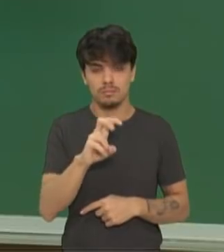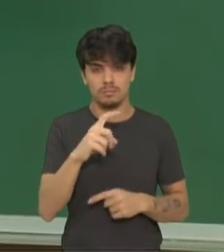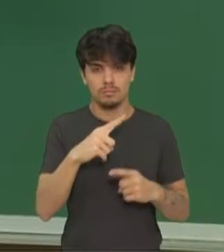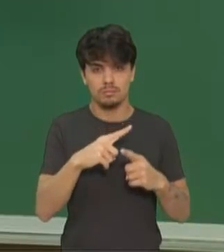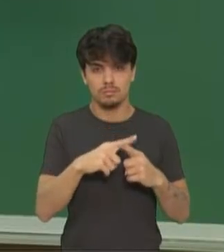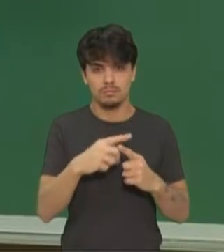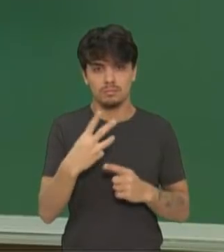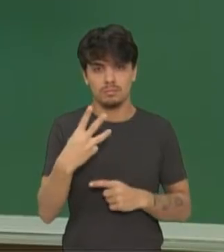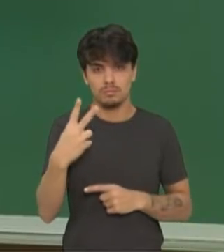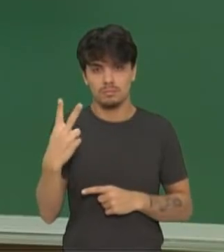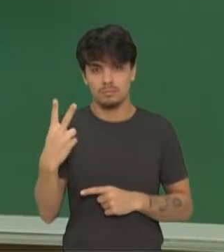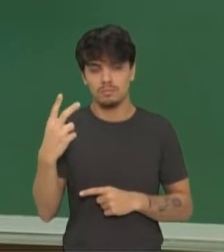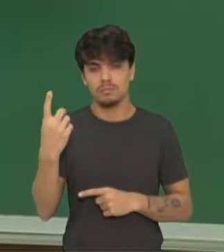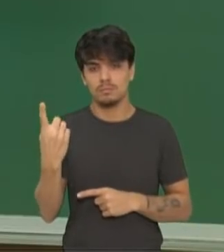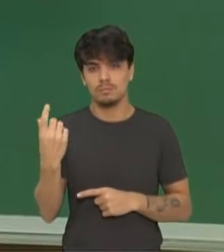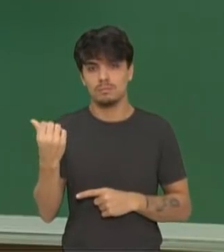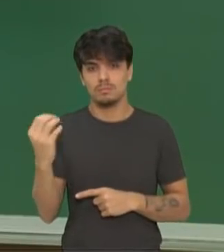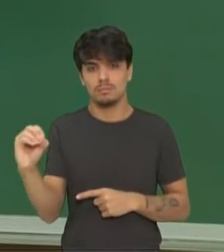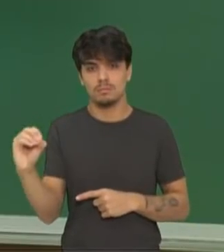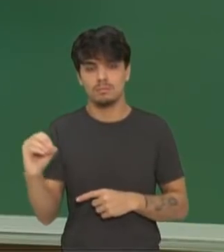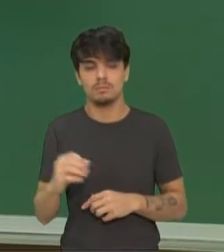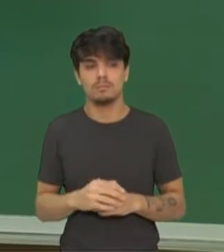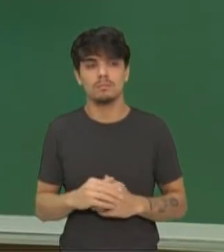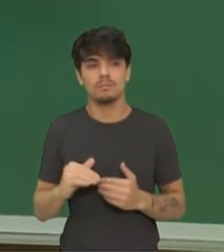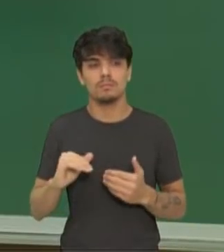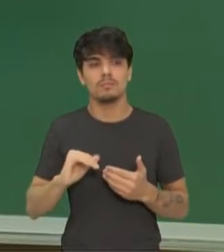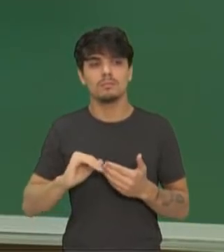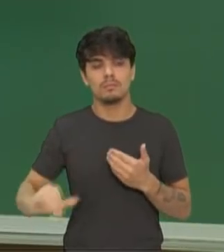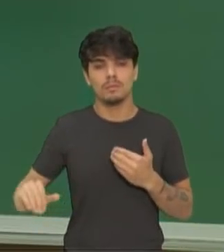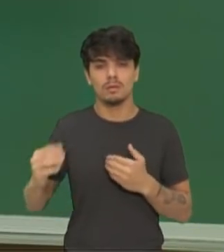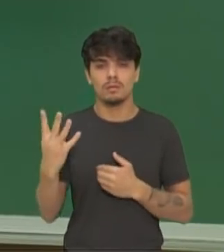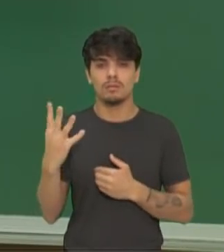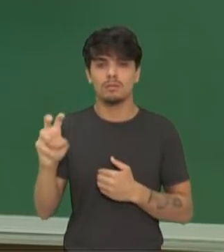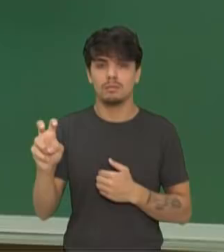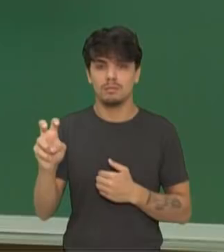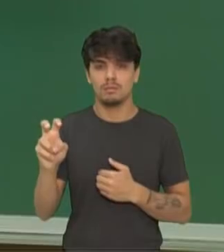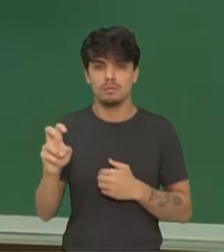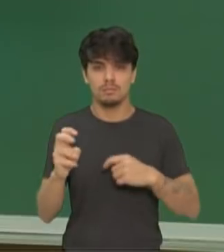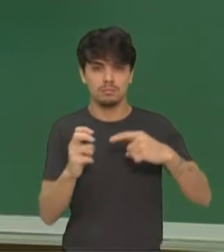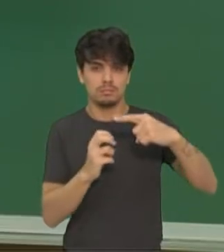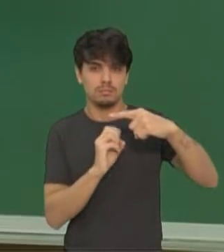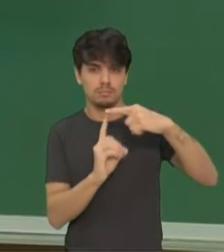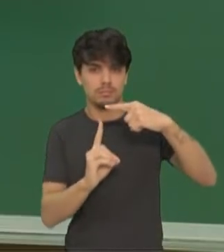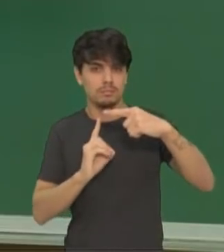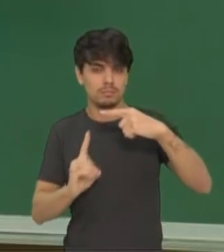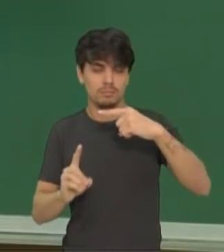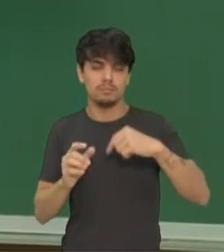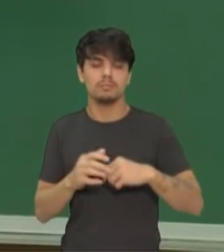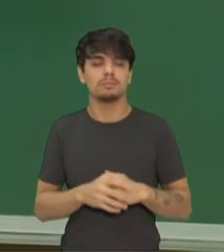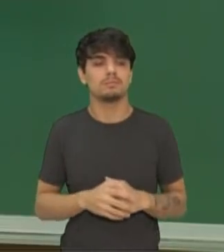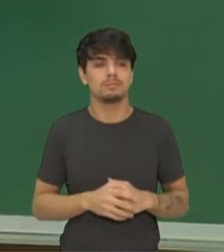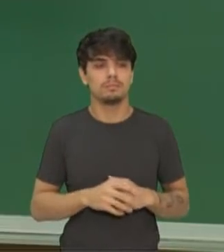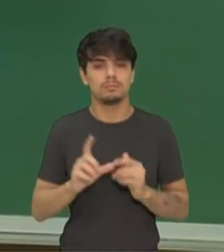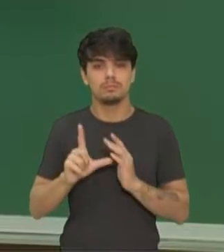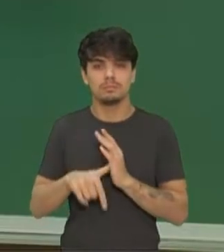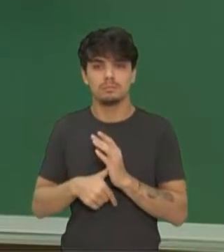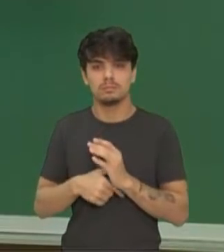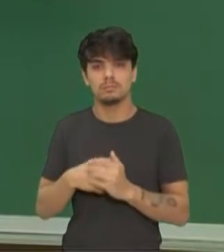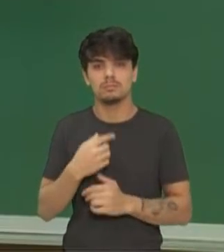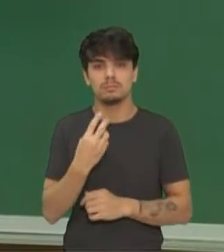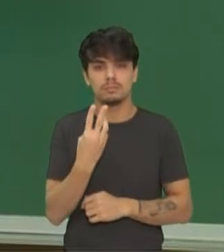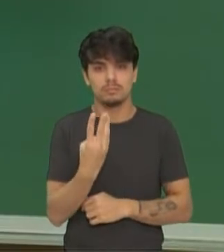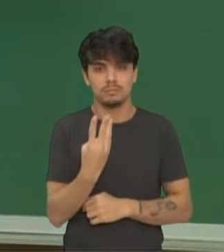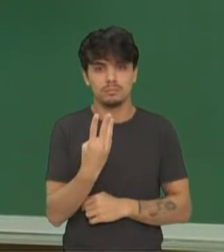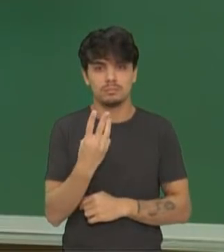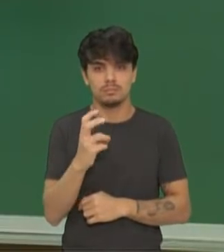dá 160. Né? Eliminamos os 45, os denominadores, E daí ficou 351